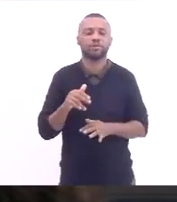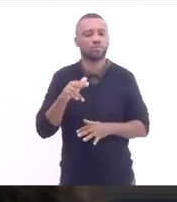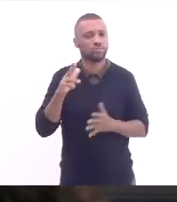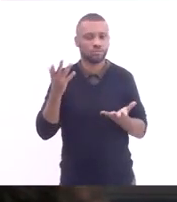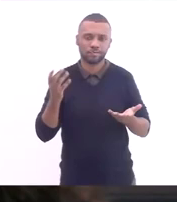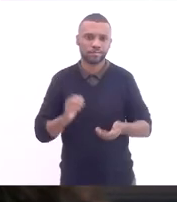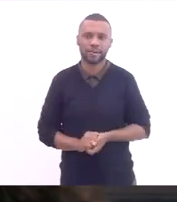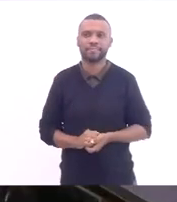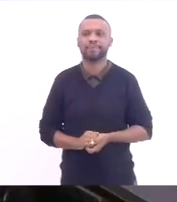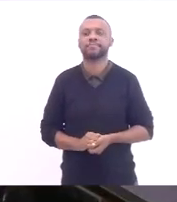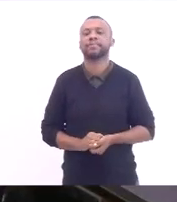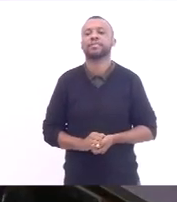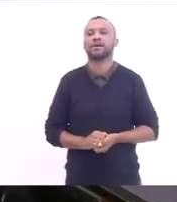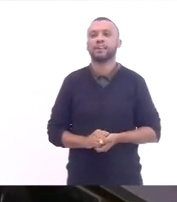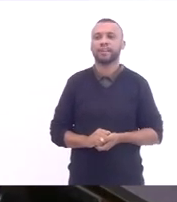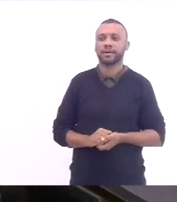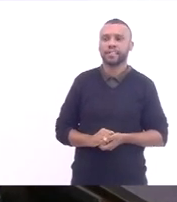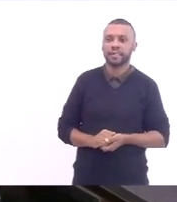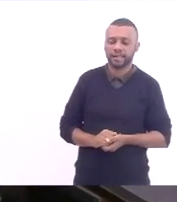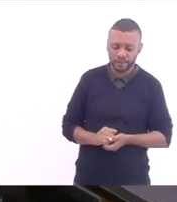Obrigado.